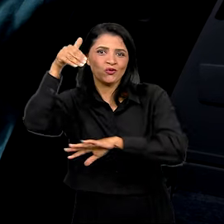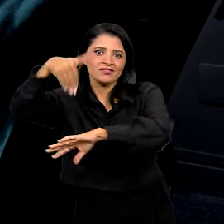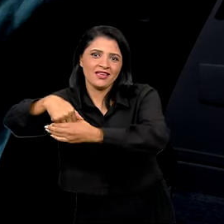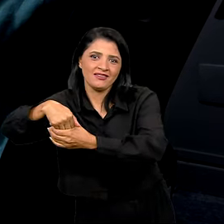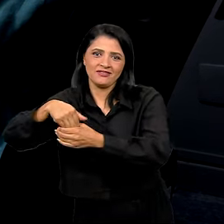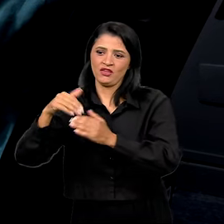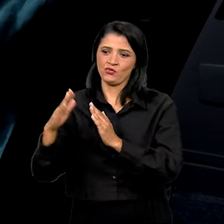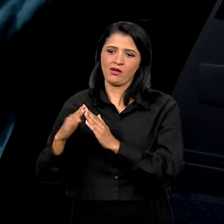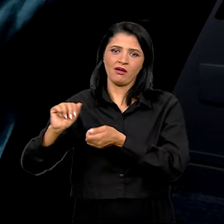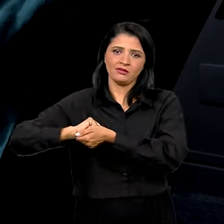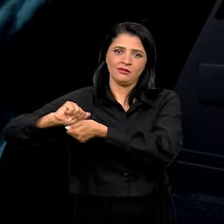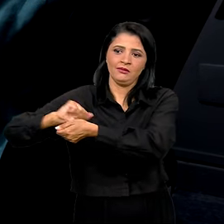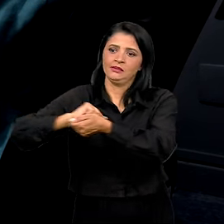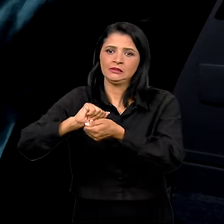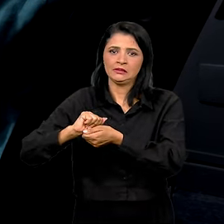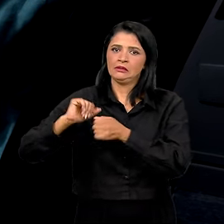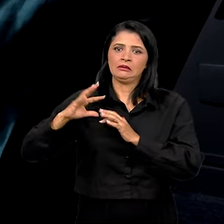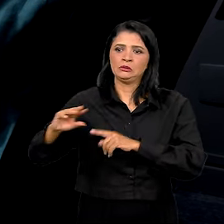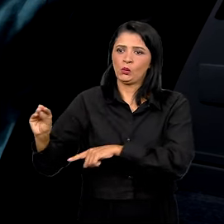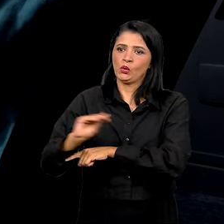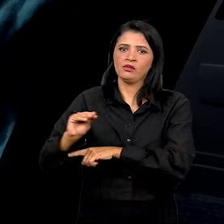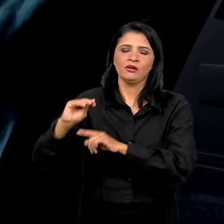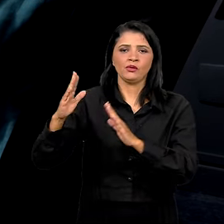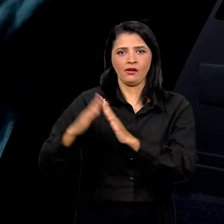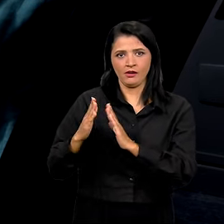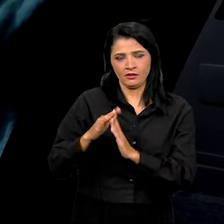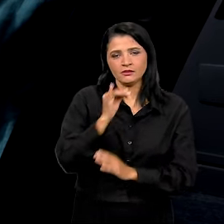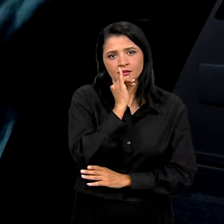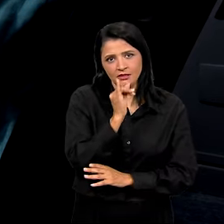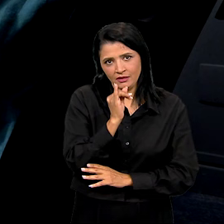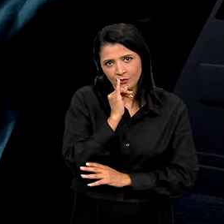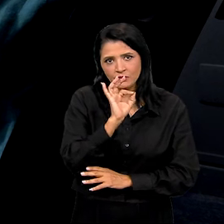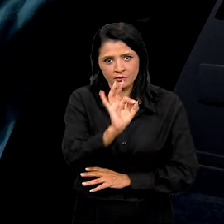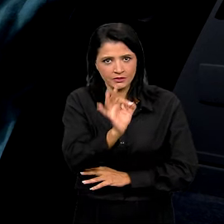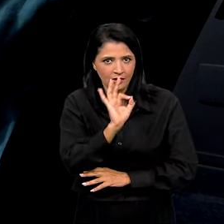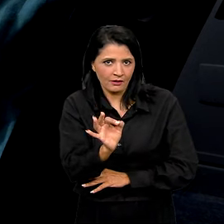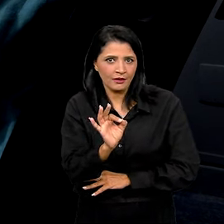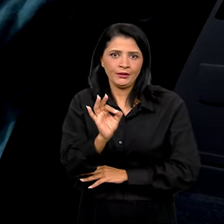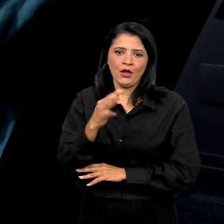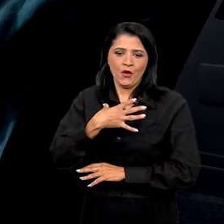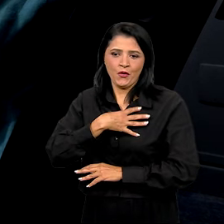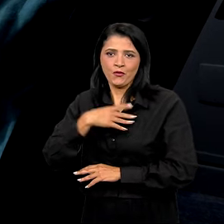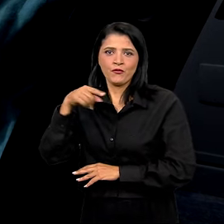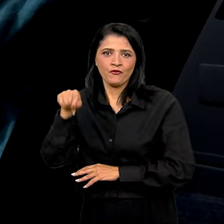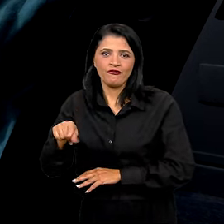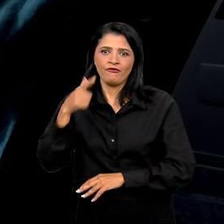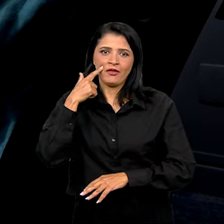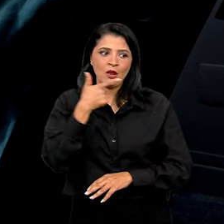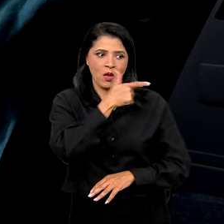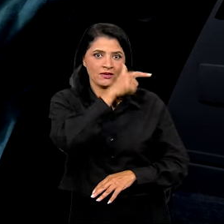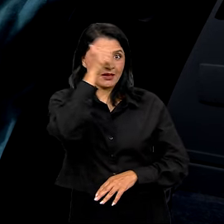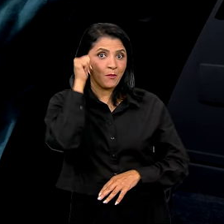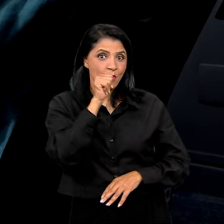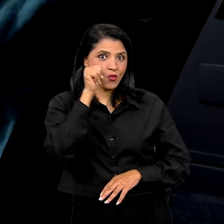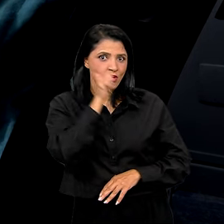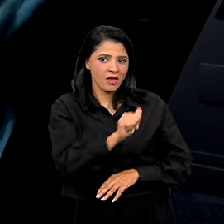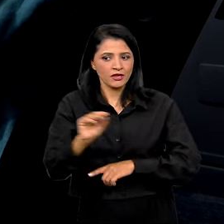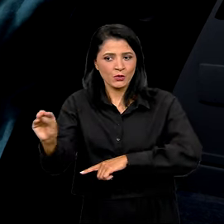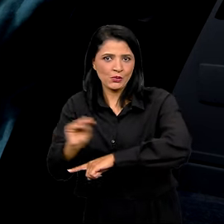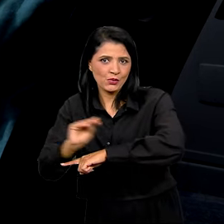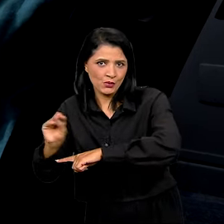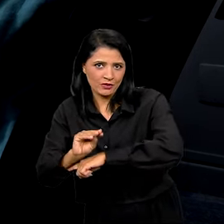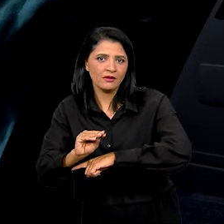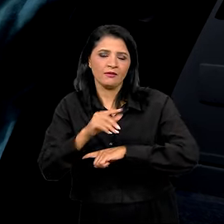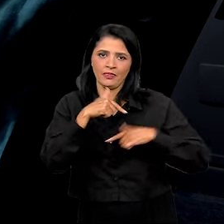em seus lares e cuidando das suas casas por exemplo né para não deixam os seus filhos no Cuidado dessas trabalhadoras